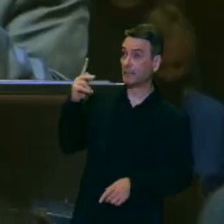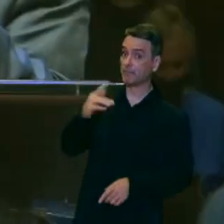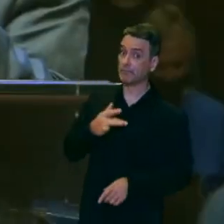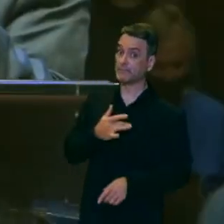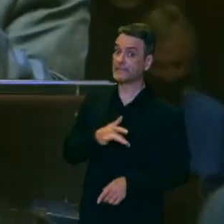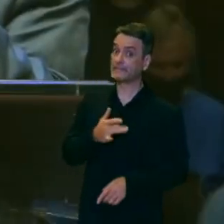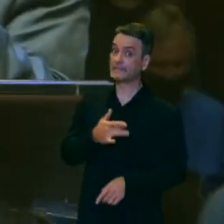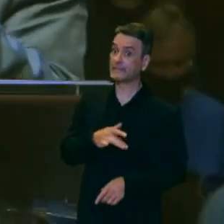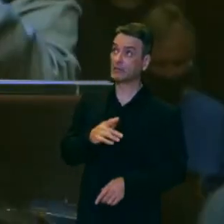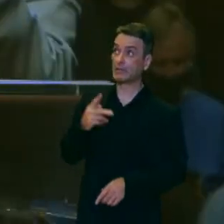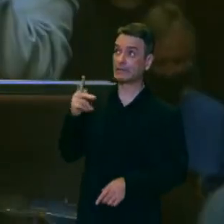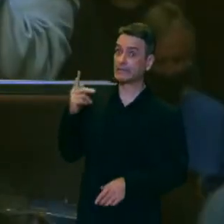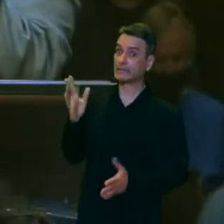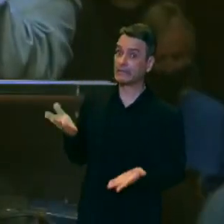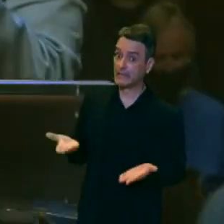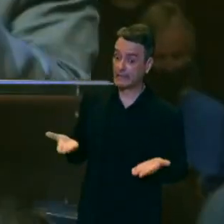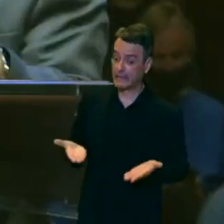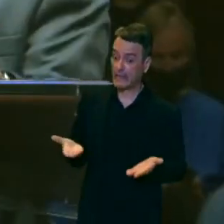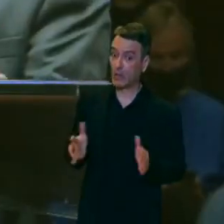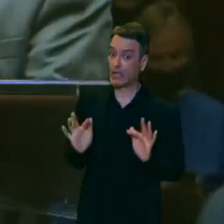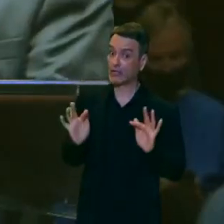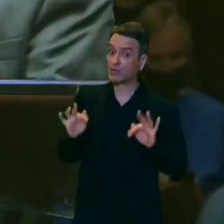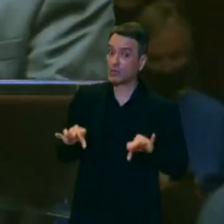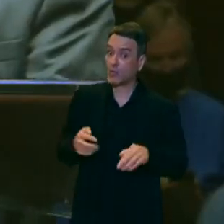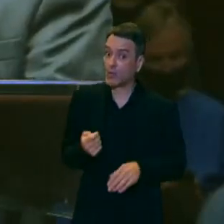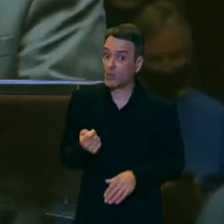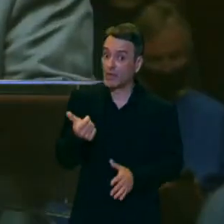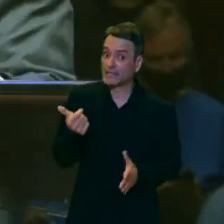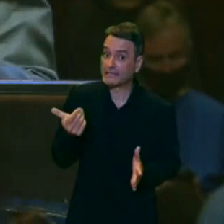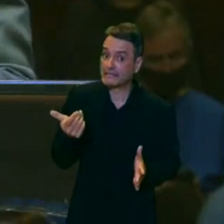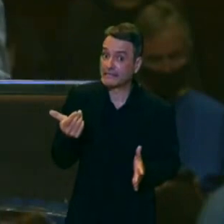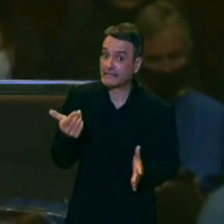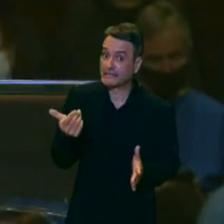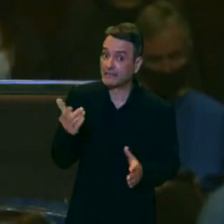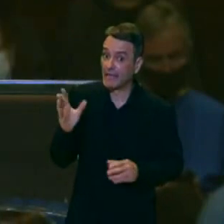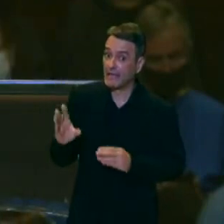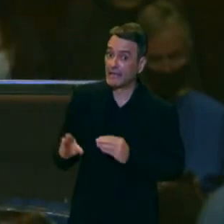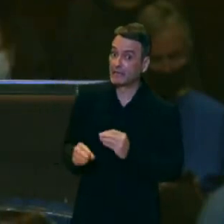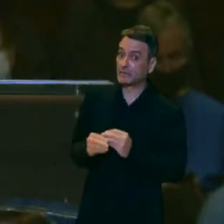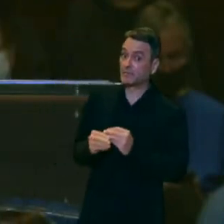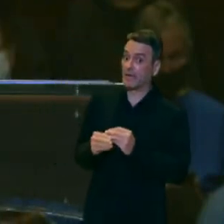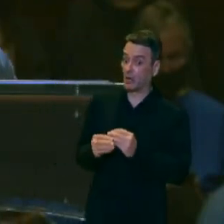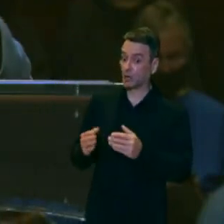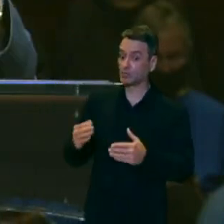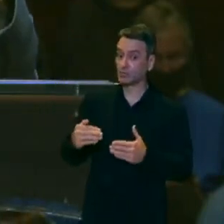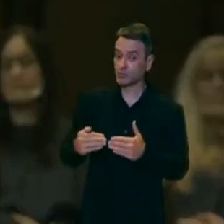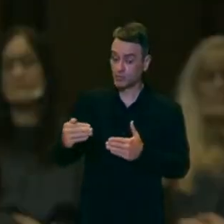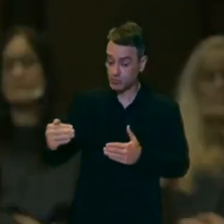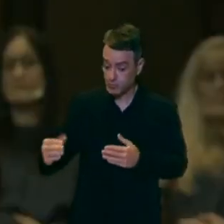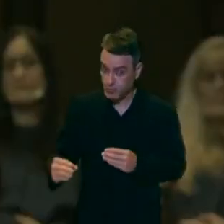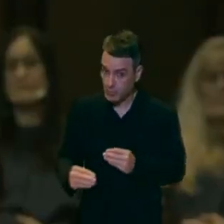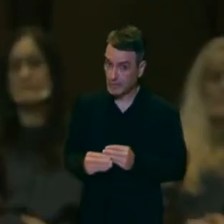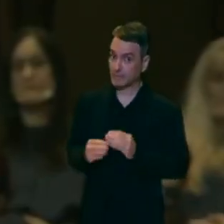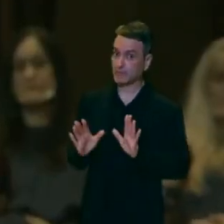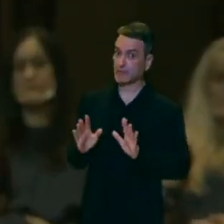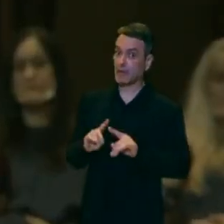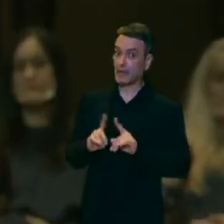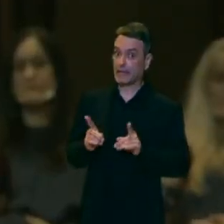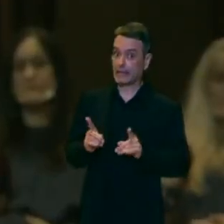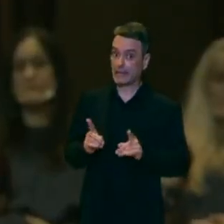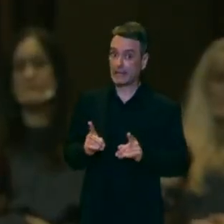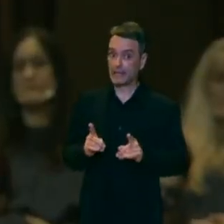nesses tempos do fim, até para abreviar esse tempo, até os do Senhor